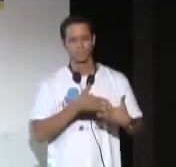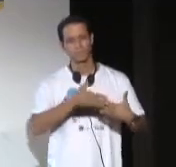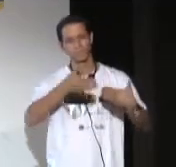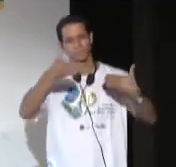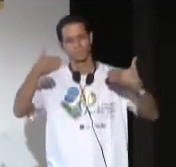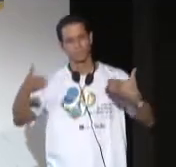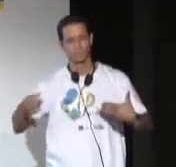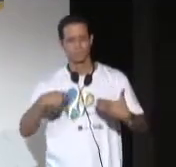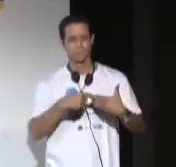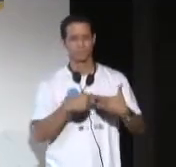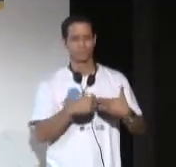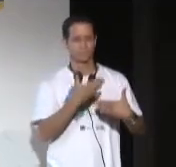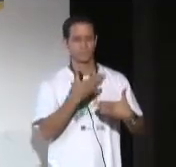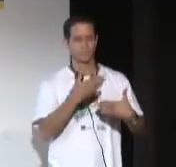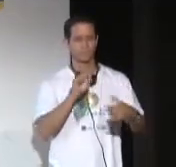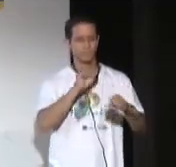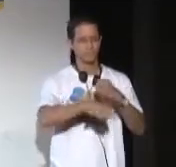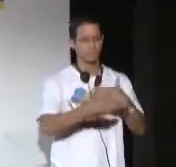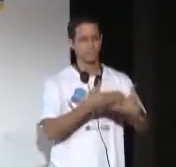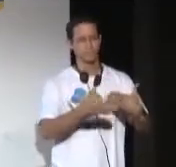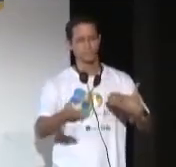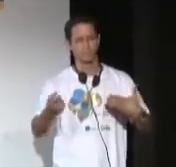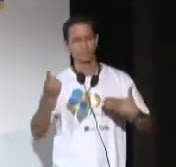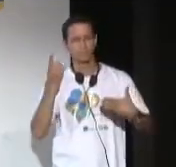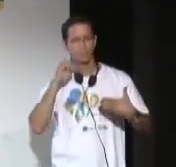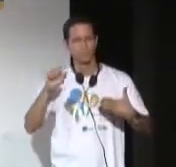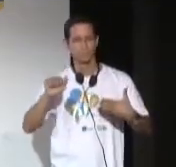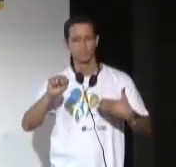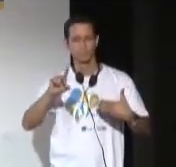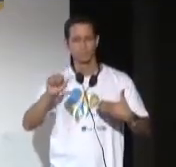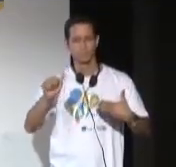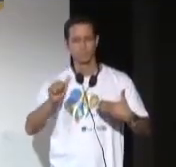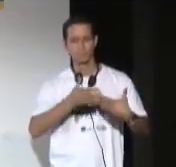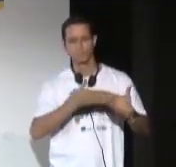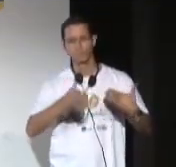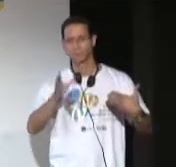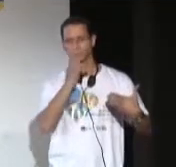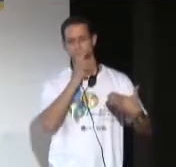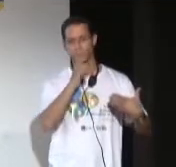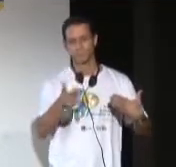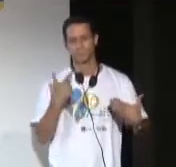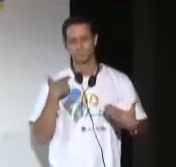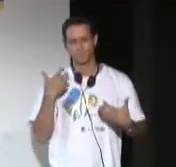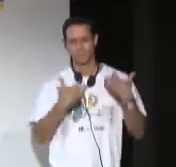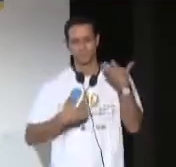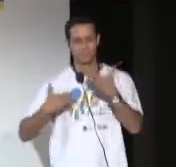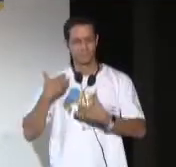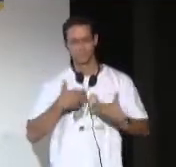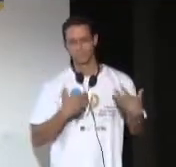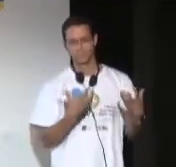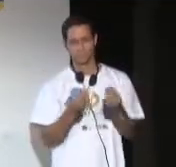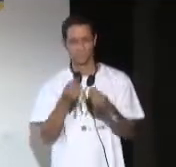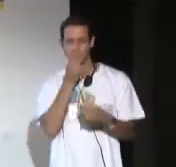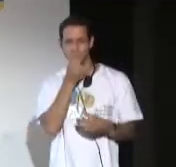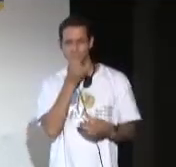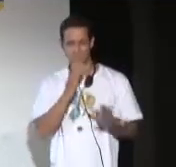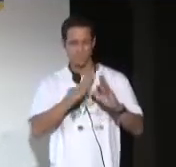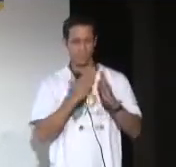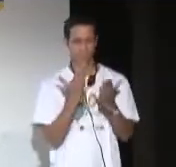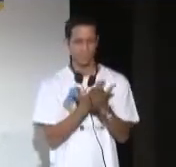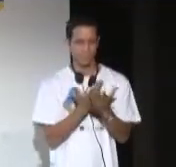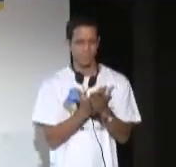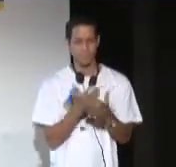formação para o primeiro dia de aula. Né? Quantos aqui não passaram pela primeira angústia que eu passei, de sair da